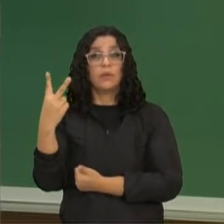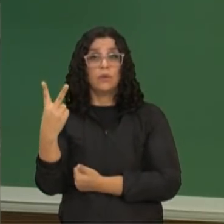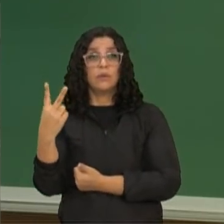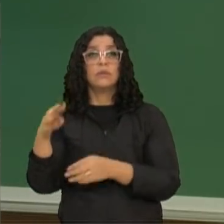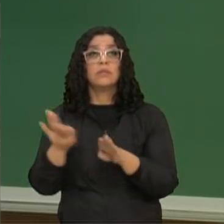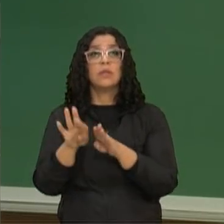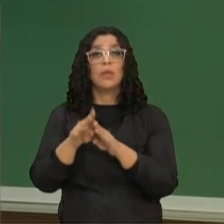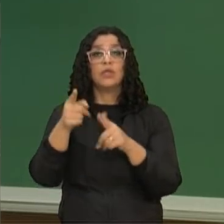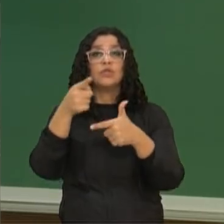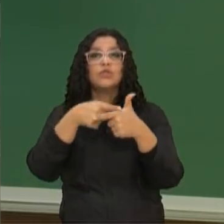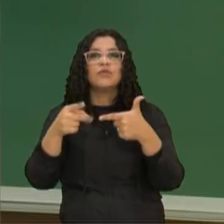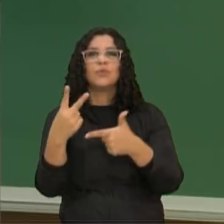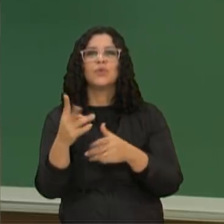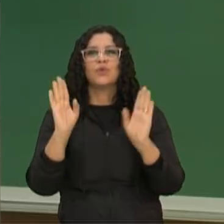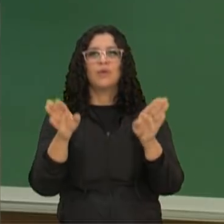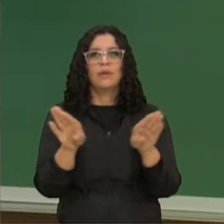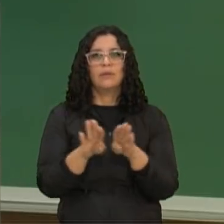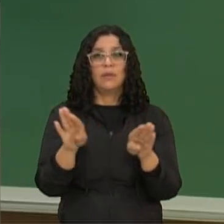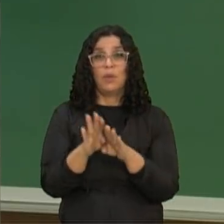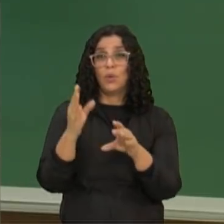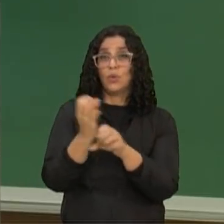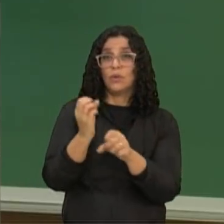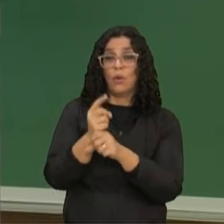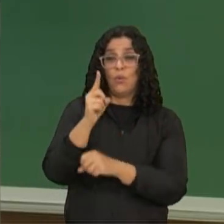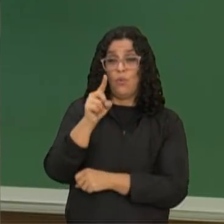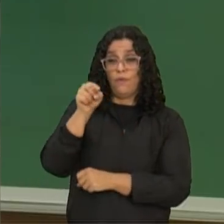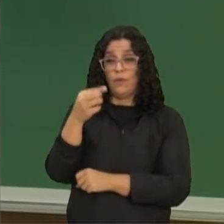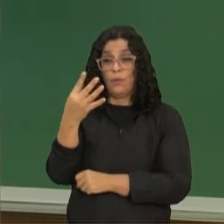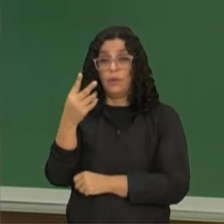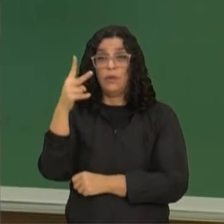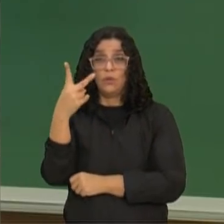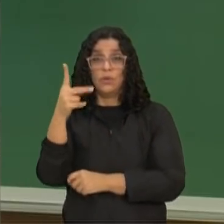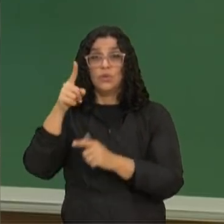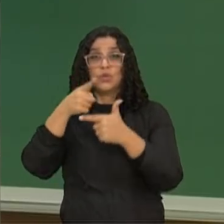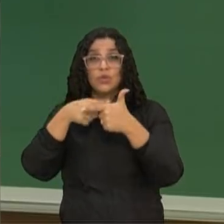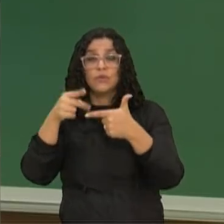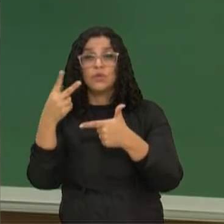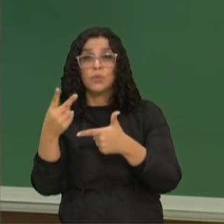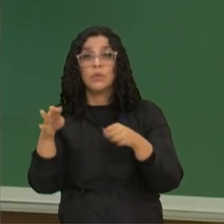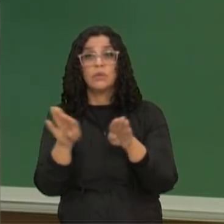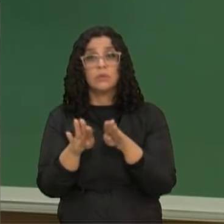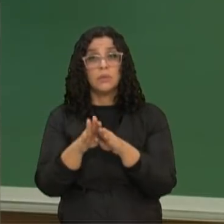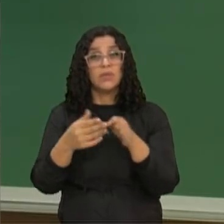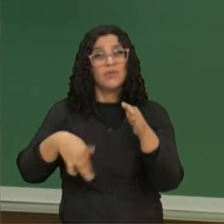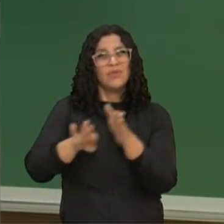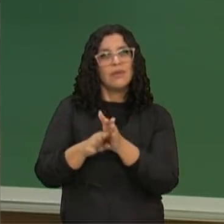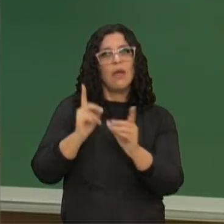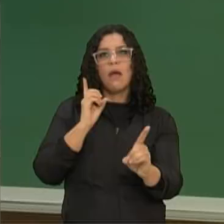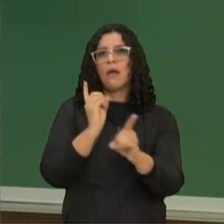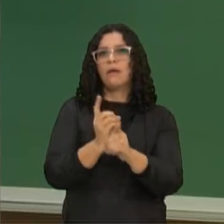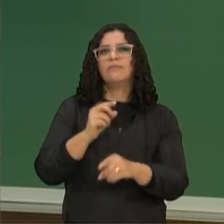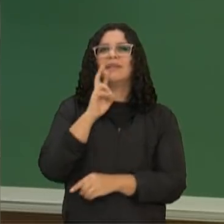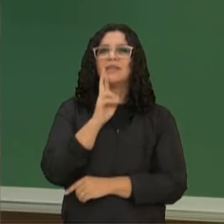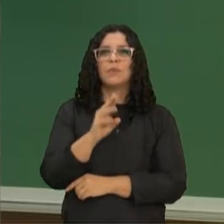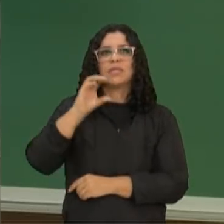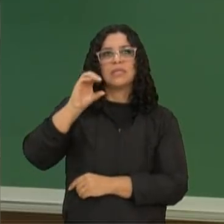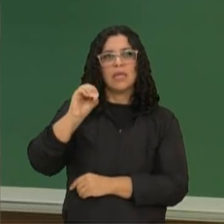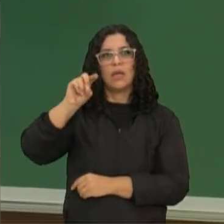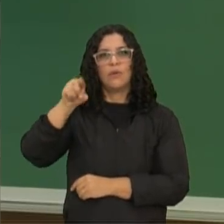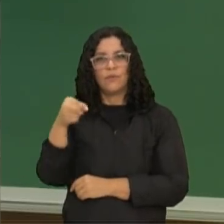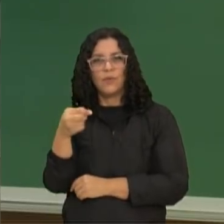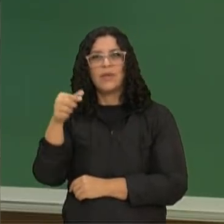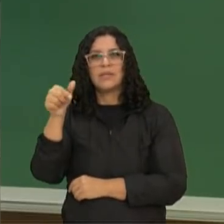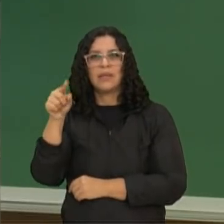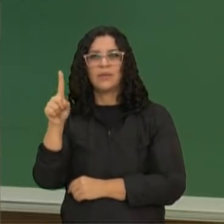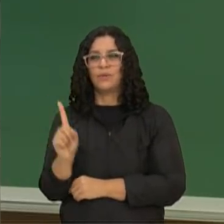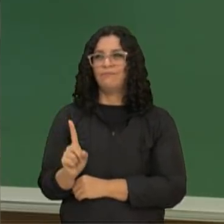peguei e dividi por 2. Ao fazer 1,42 divididos por 2, foi daí que eu cheguei no 0,71.